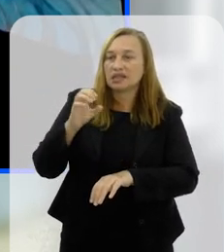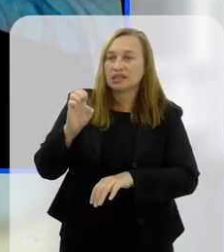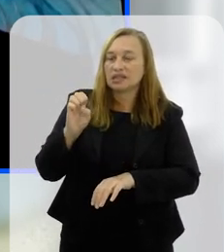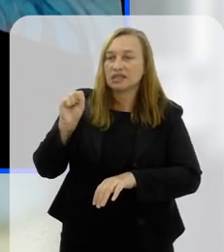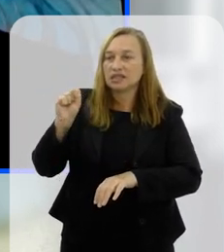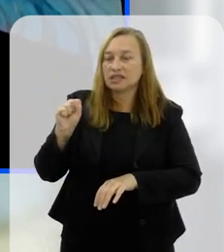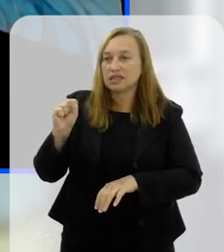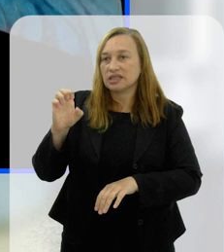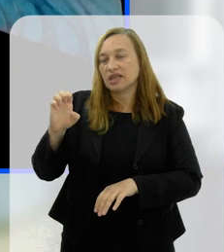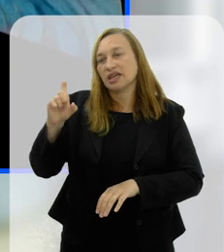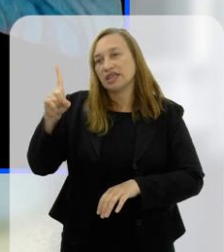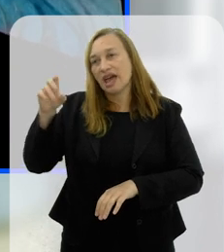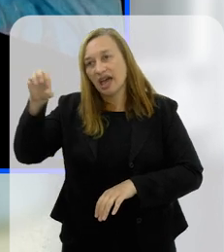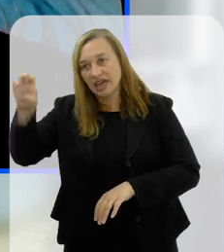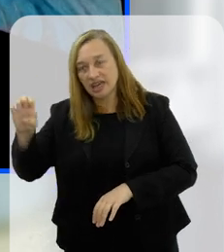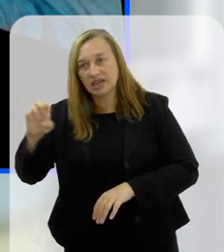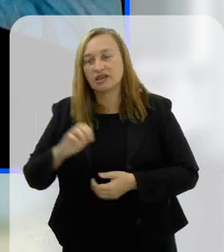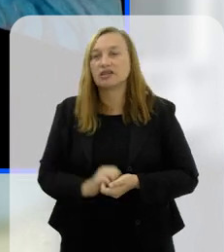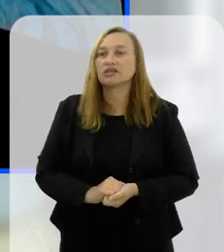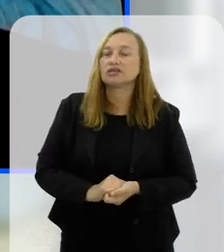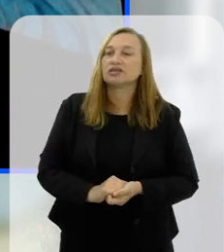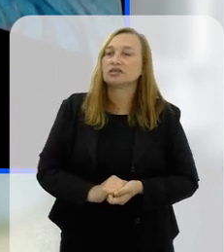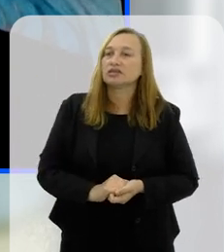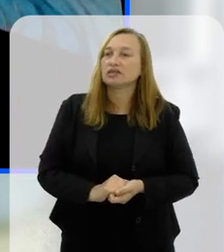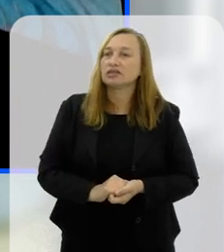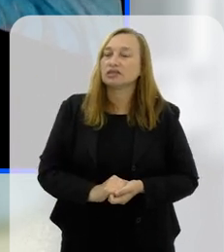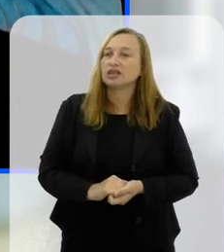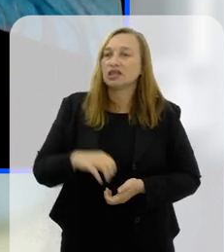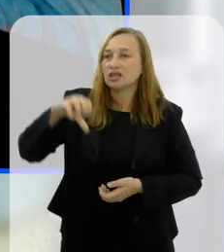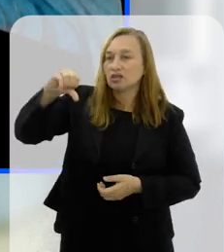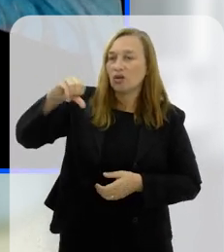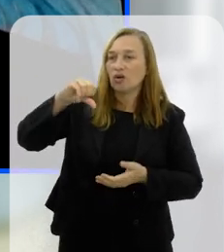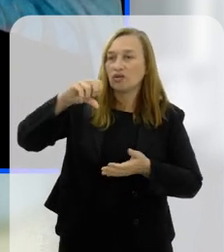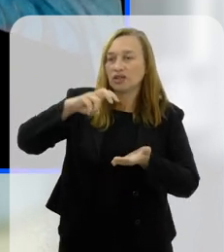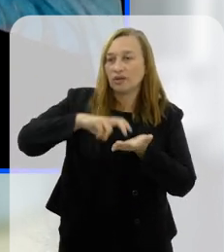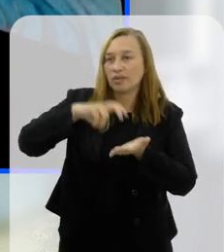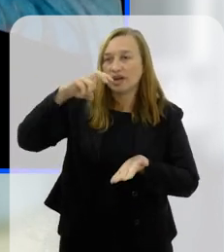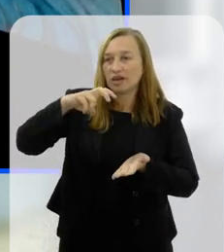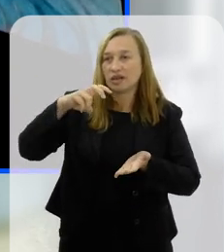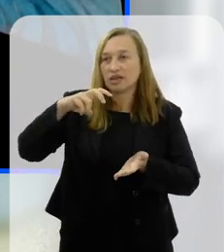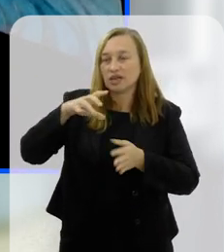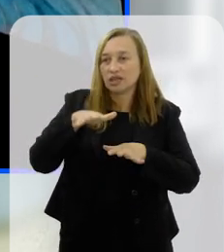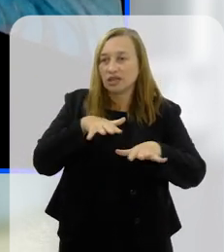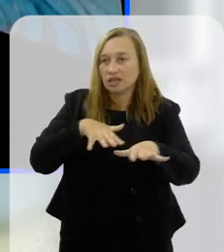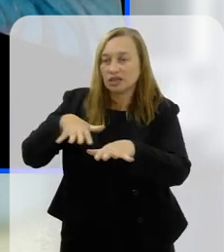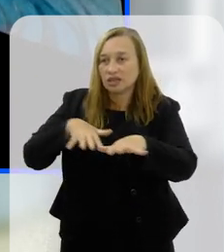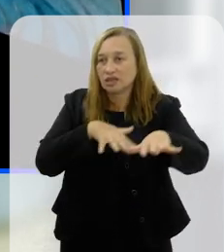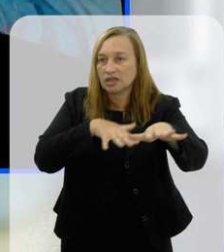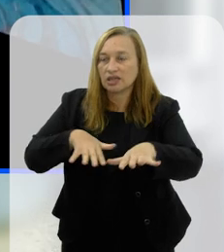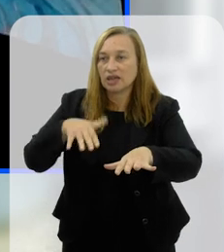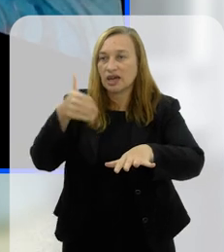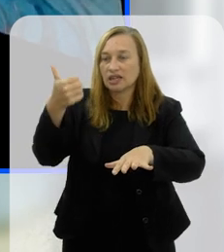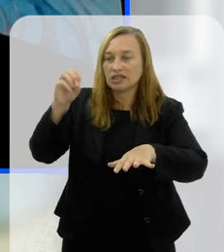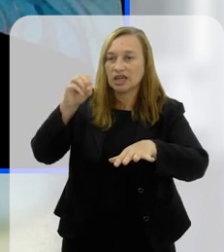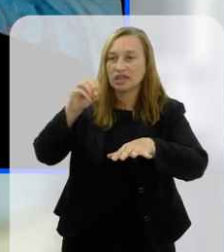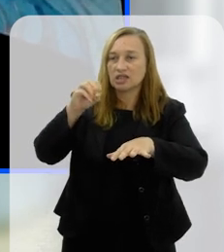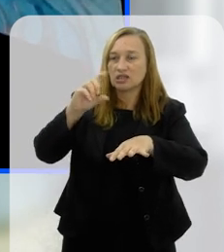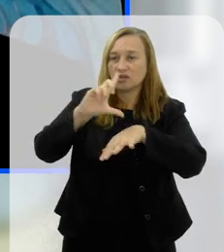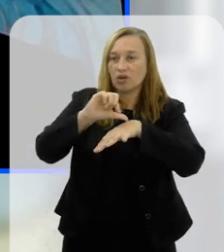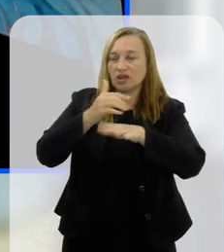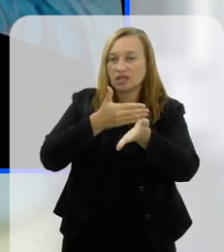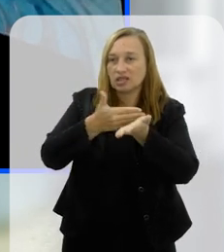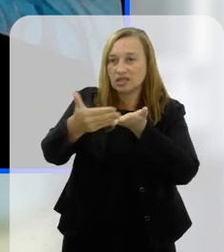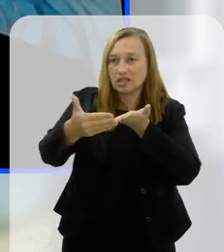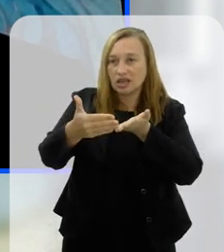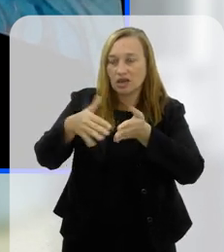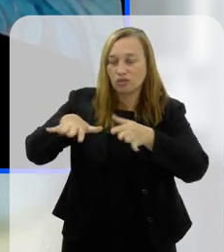chamava de Praça da Sedai né ali e concentração às 9 início da caminhada às 10